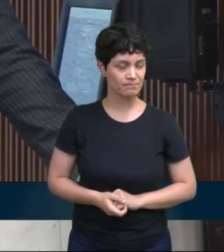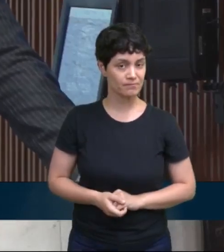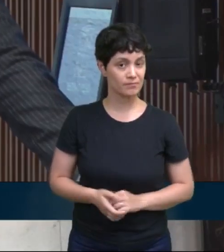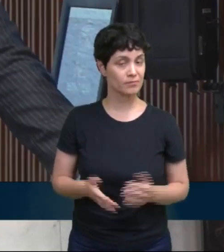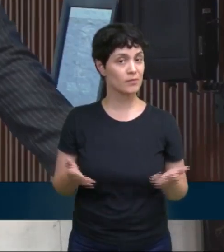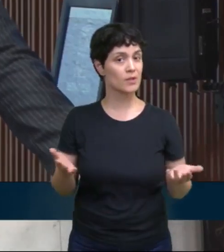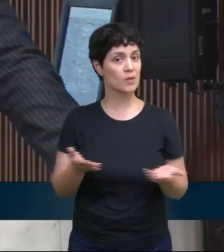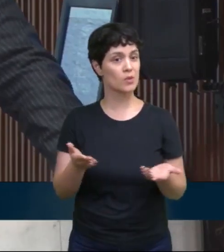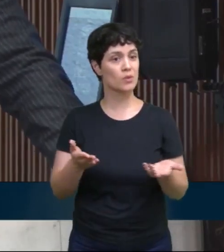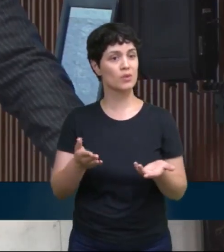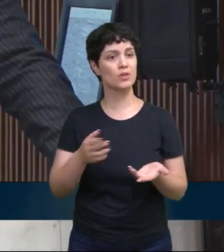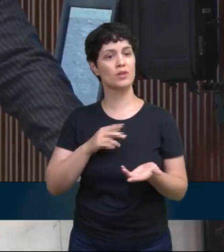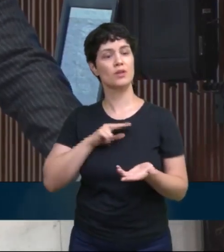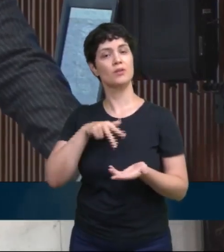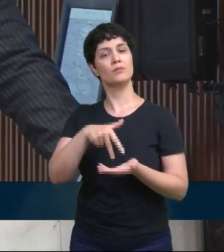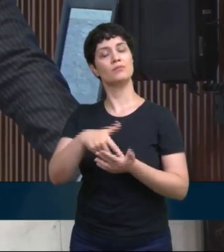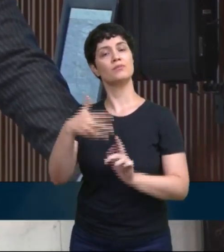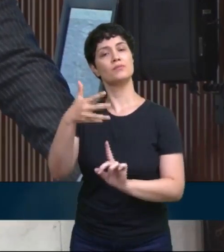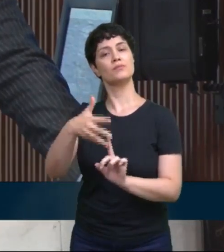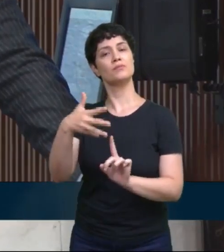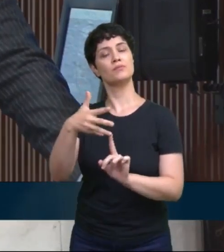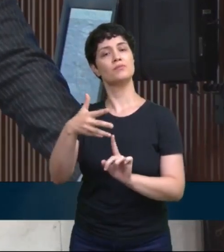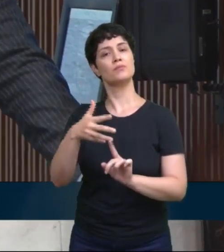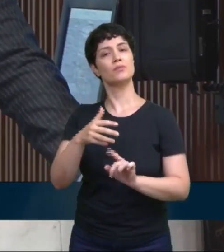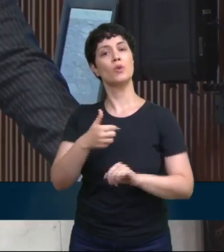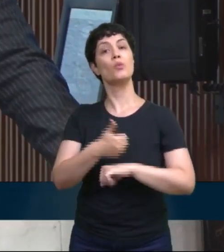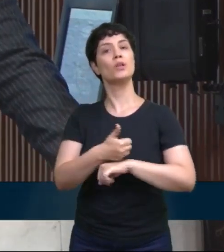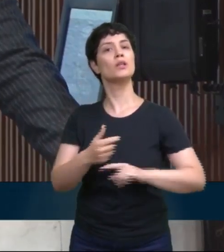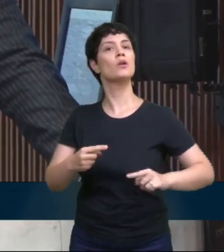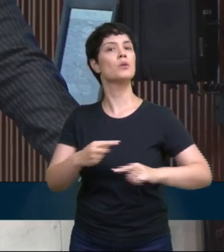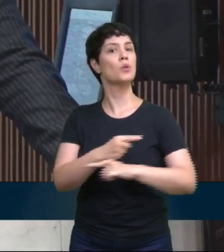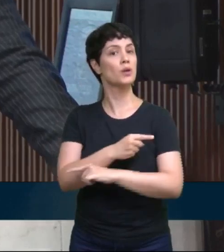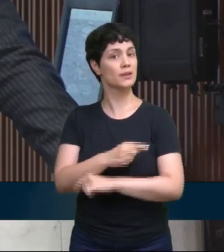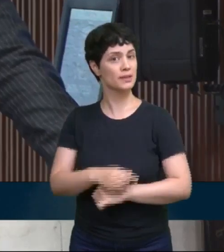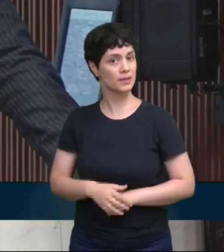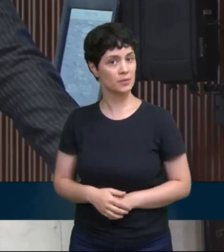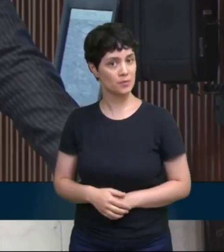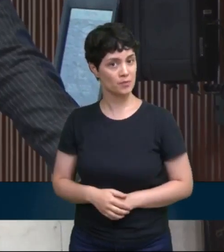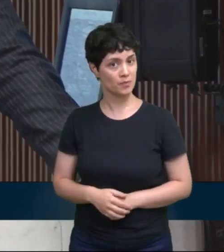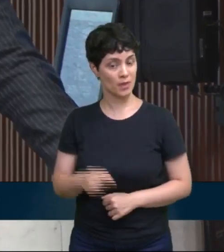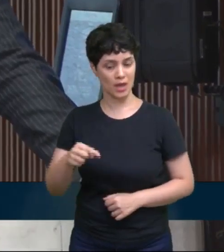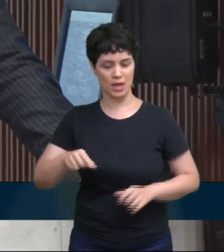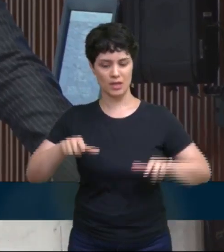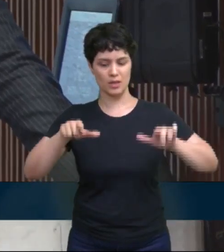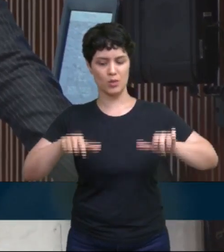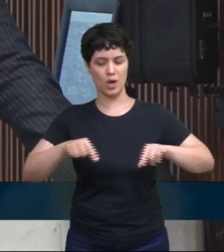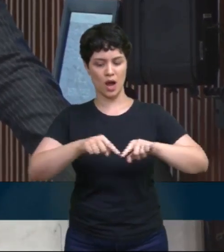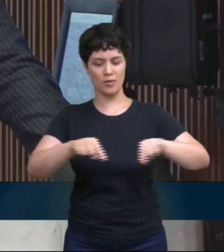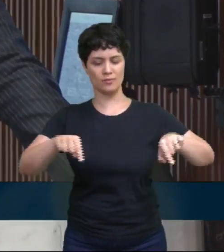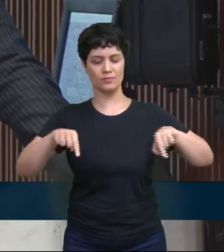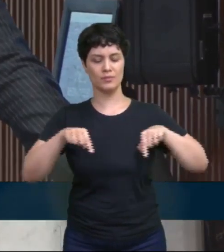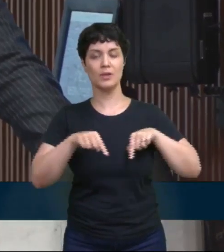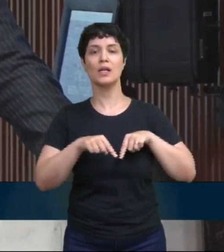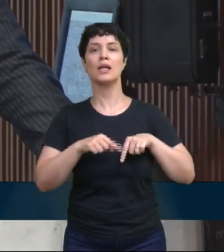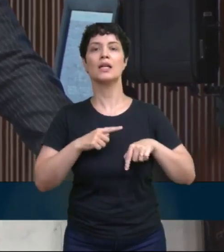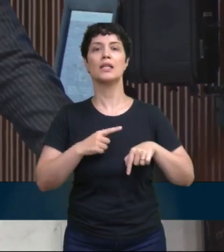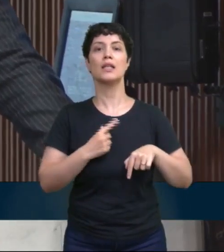falo da tribuna da oposição. E essa tribuna aqui tem um fato que poucos de